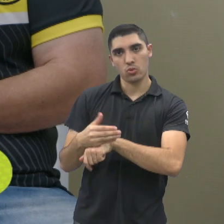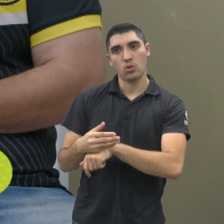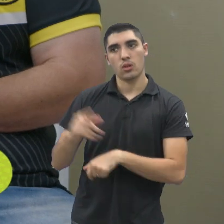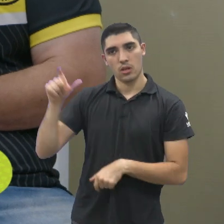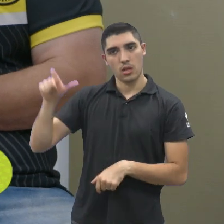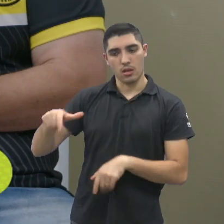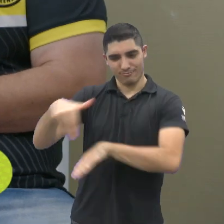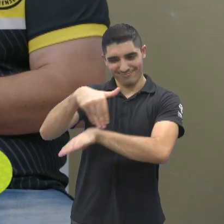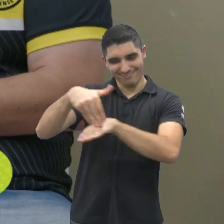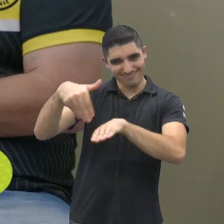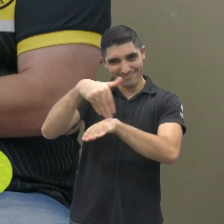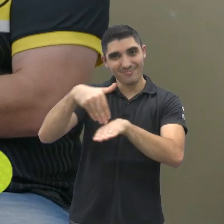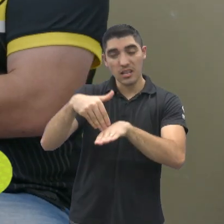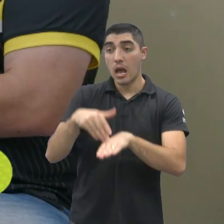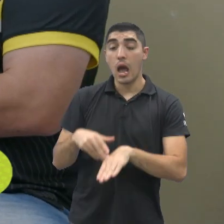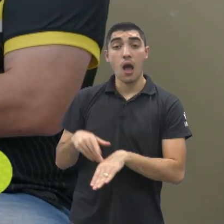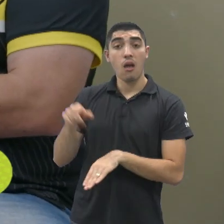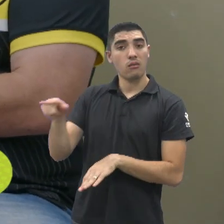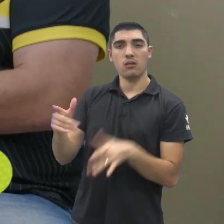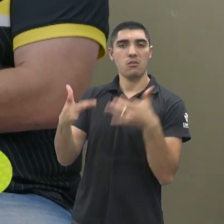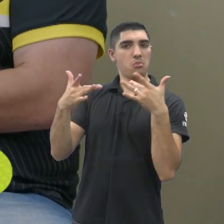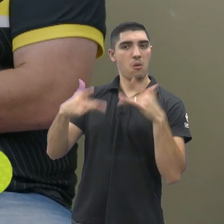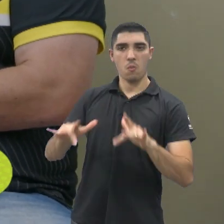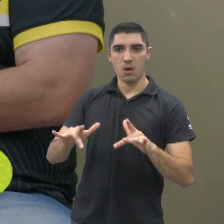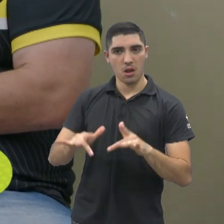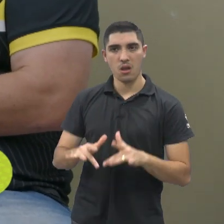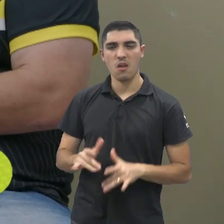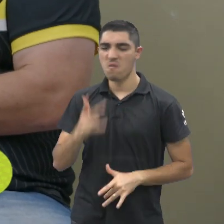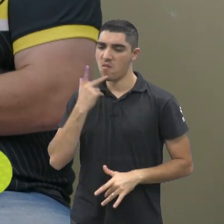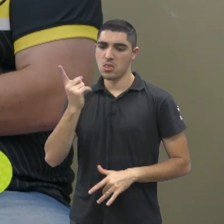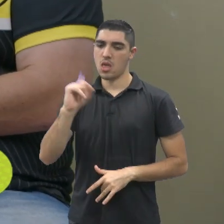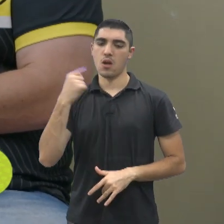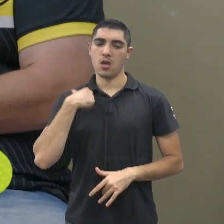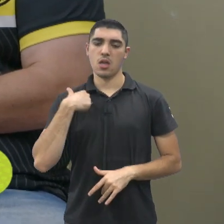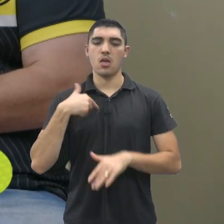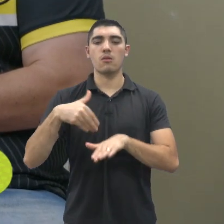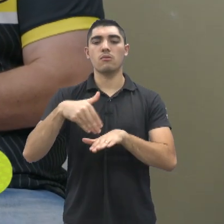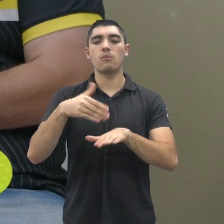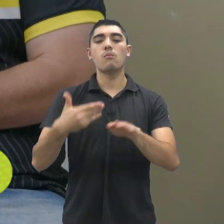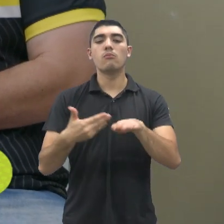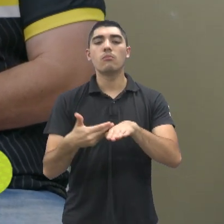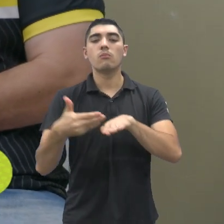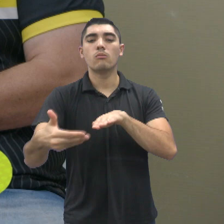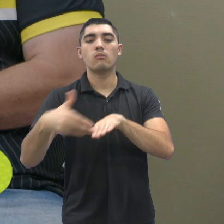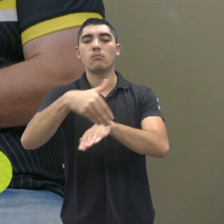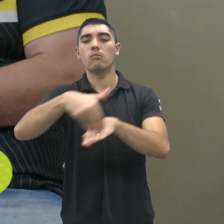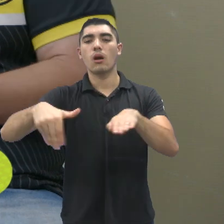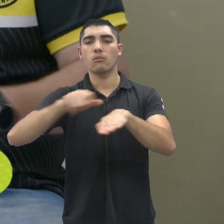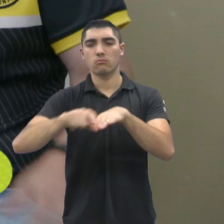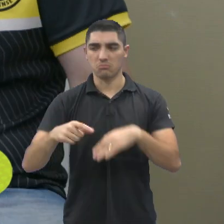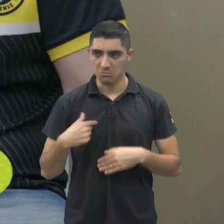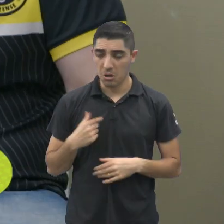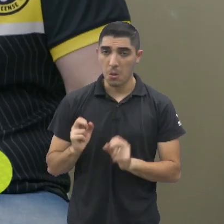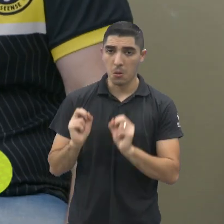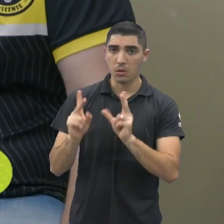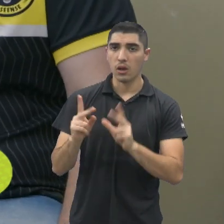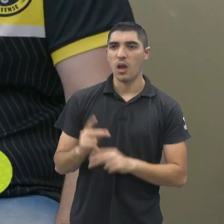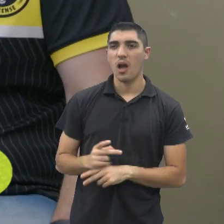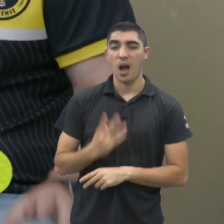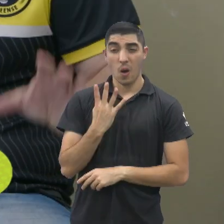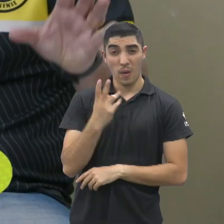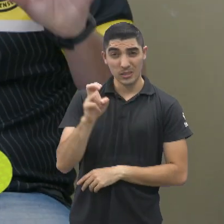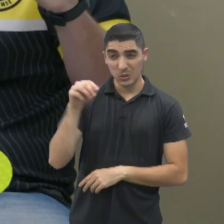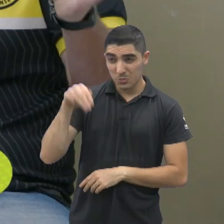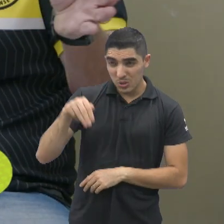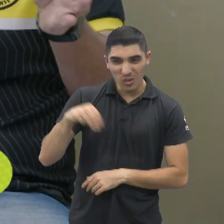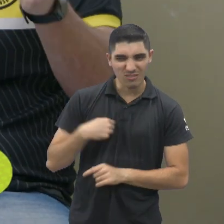fazer a função de volante, não quis fazer, né? Ele falou, não, eu sou meia. Eu falei, então tá bom, então você vai jogar de meia. Com 45 minutos já saquei já, e